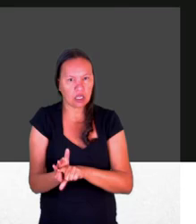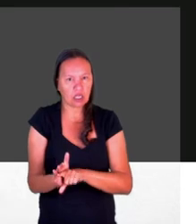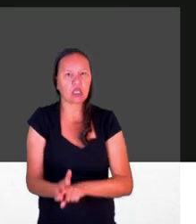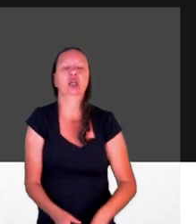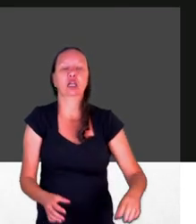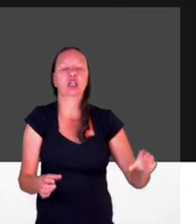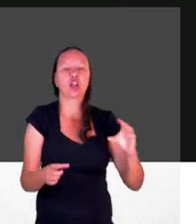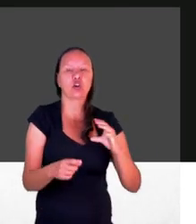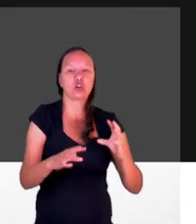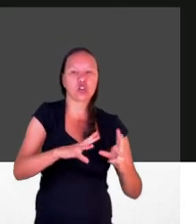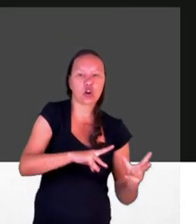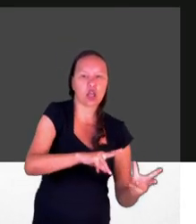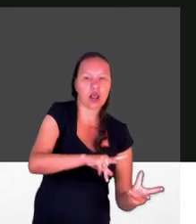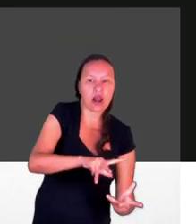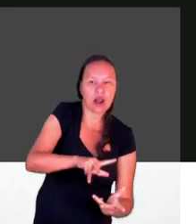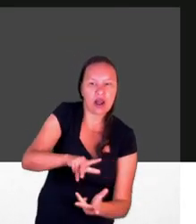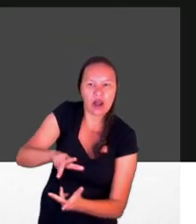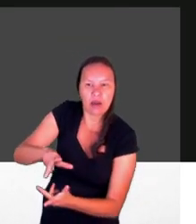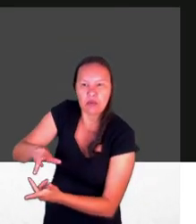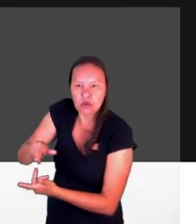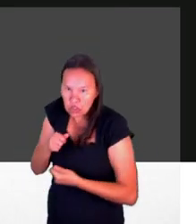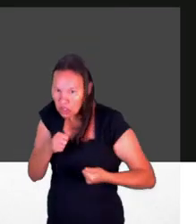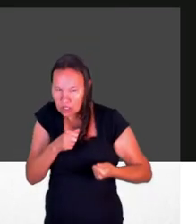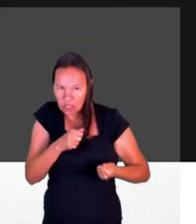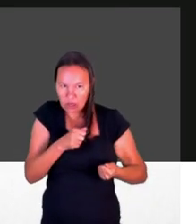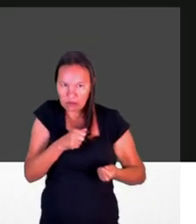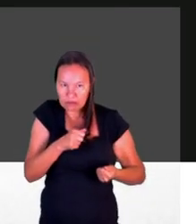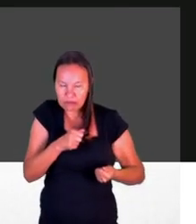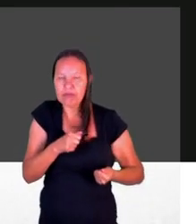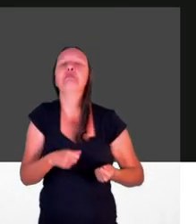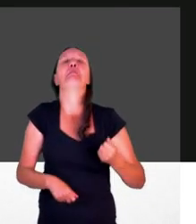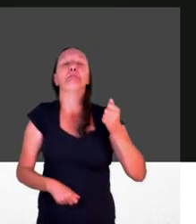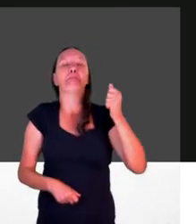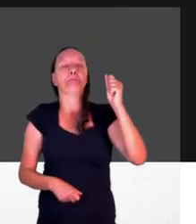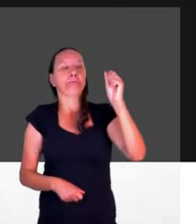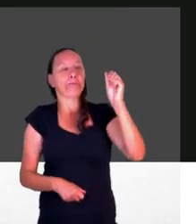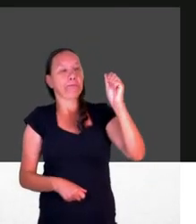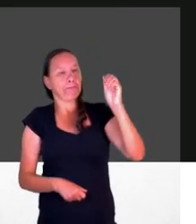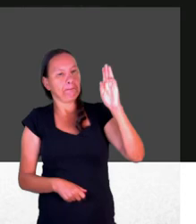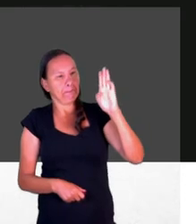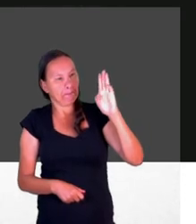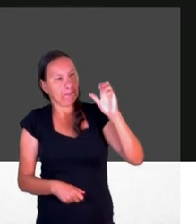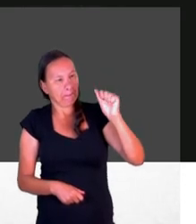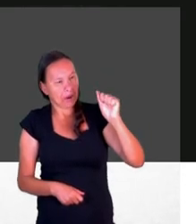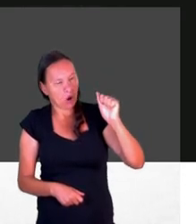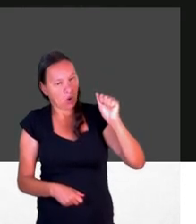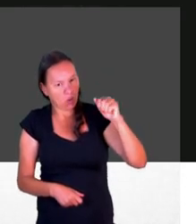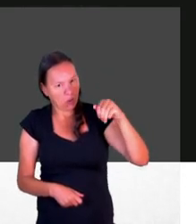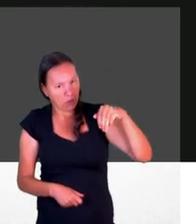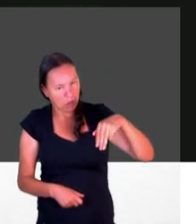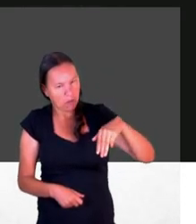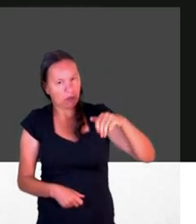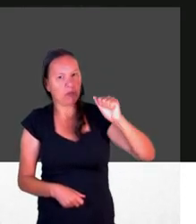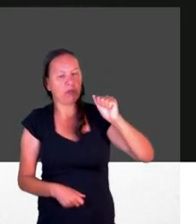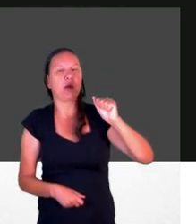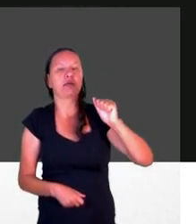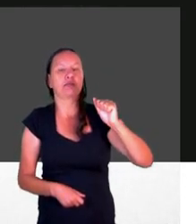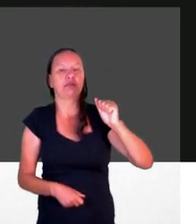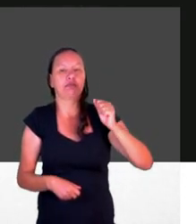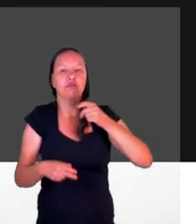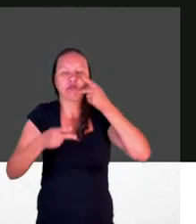de terra diz o seguinte sobre essas questões todas e os limites